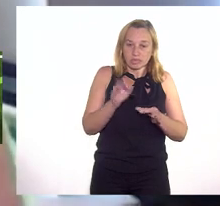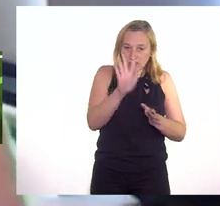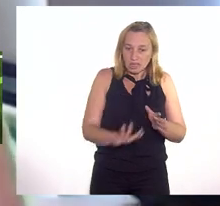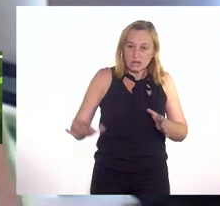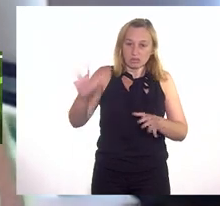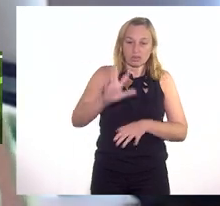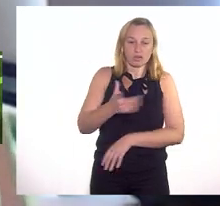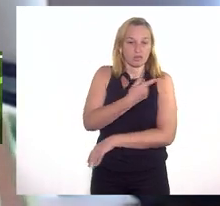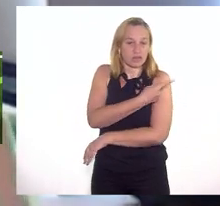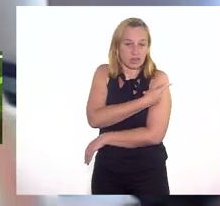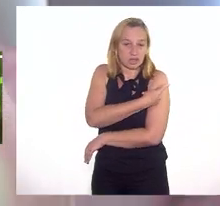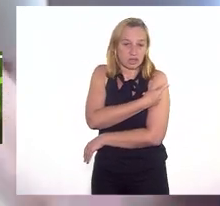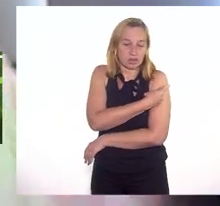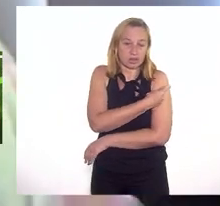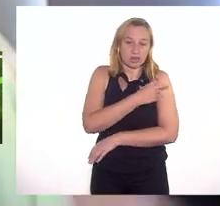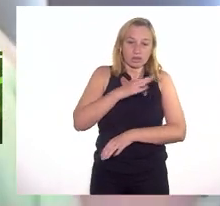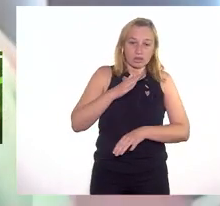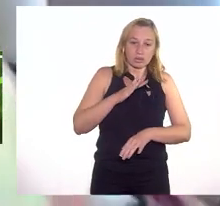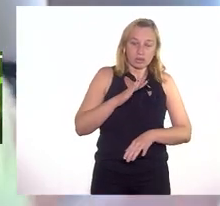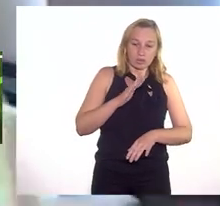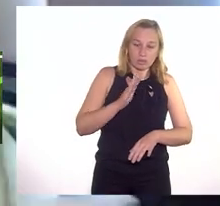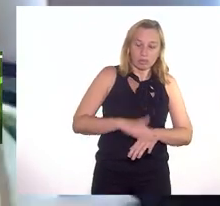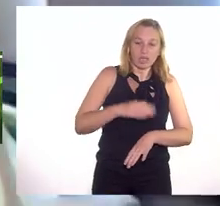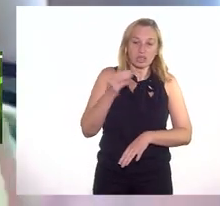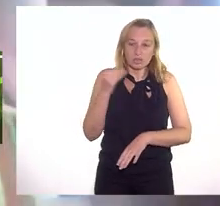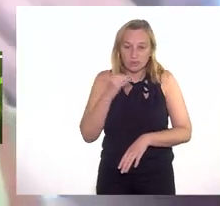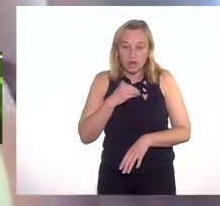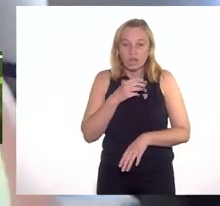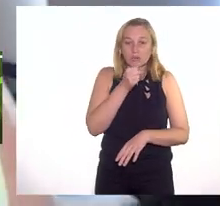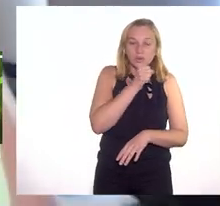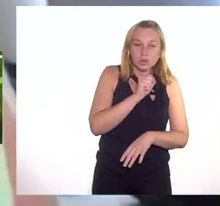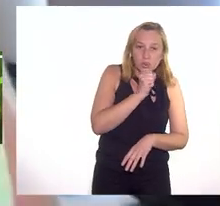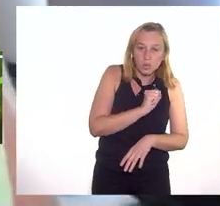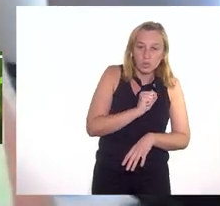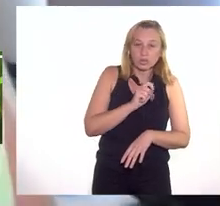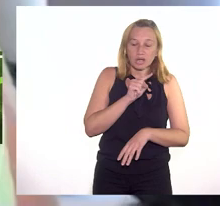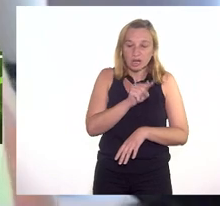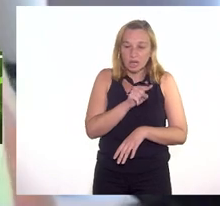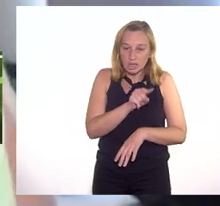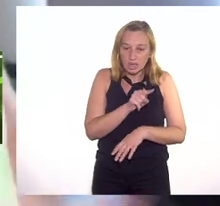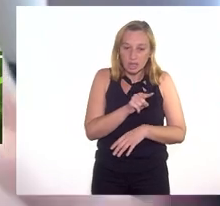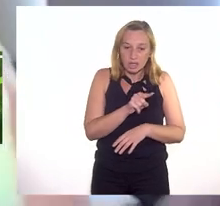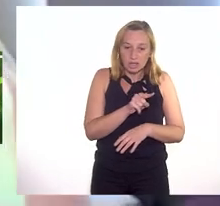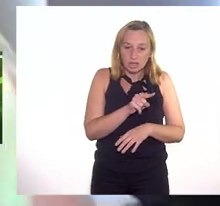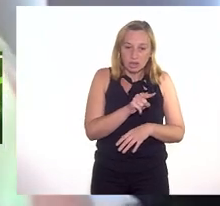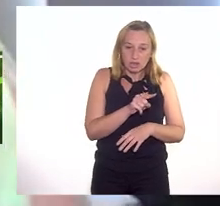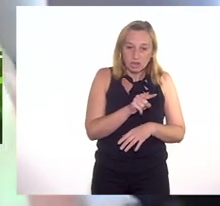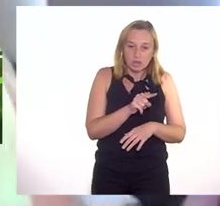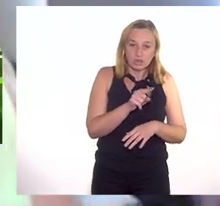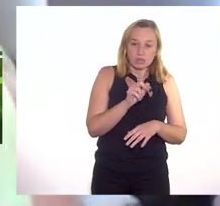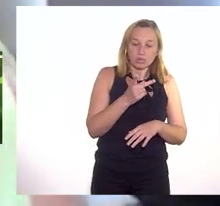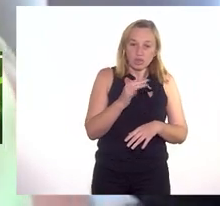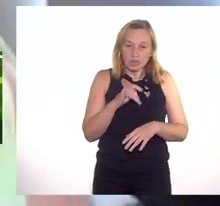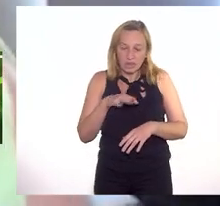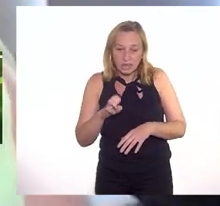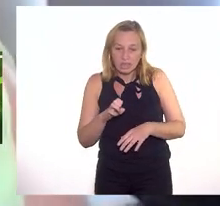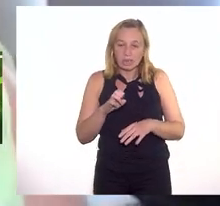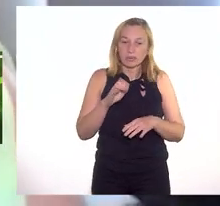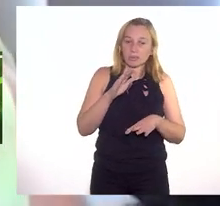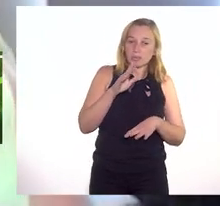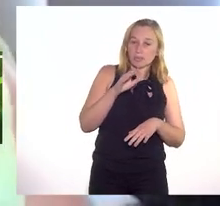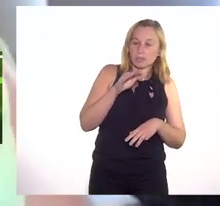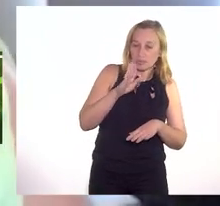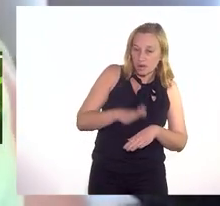estava contemplando os mais vulneráveis, os idosos, né? Aqueles que estavam com uma imunidade mais baixa,